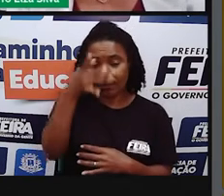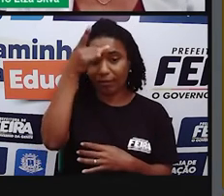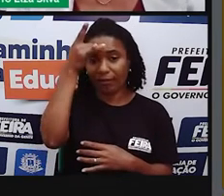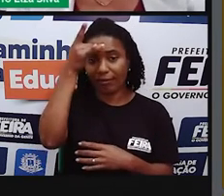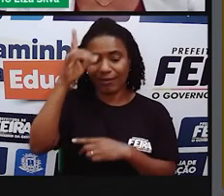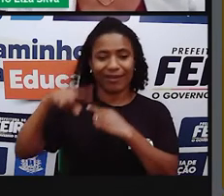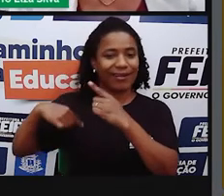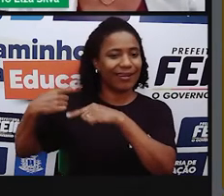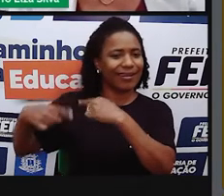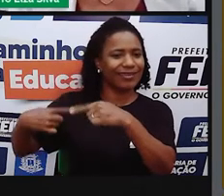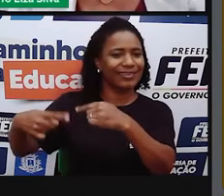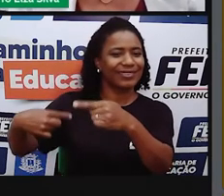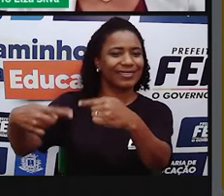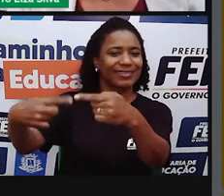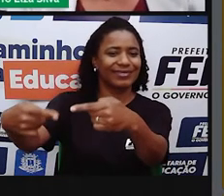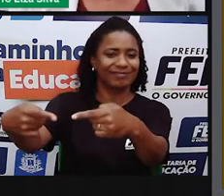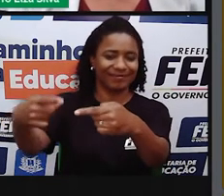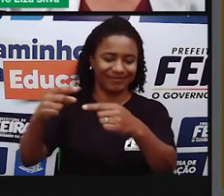após geração.